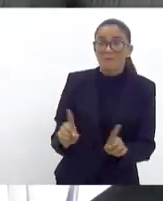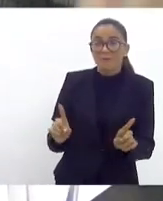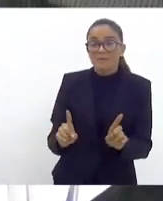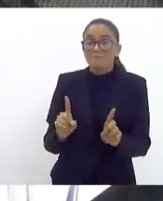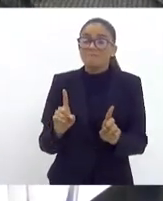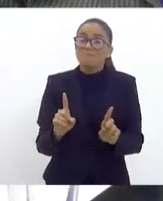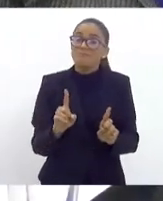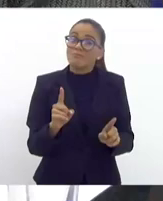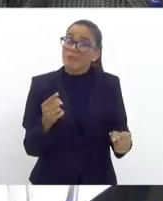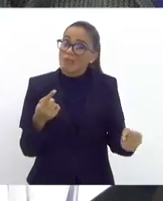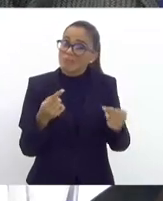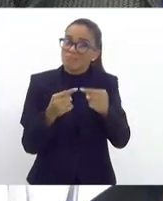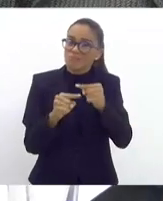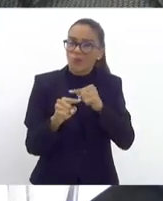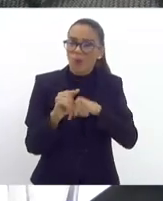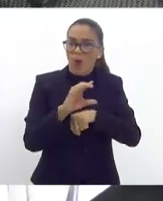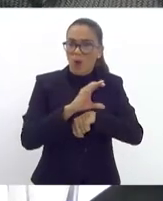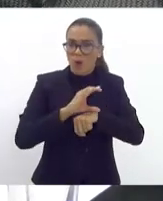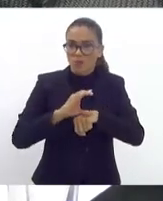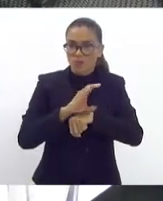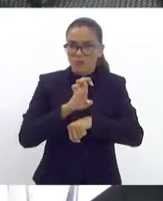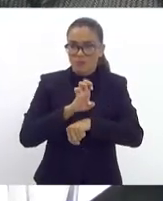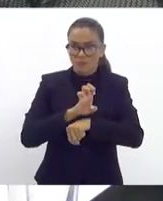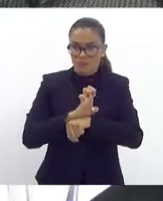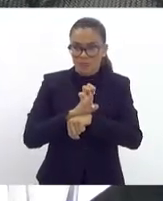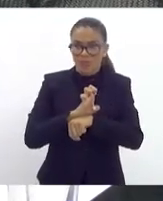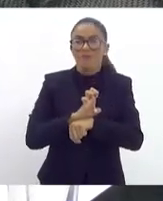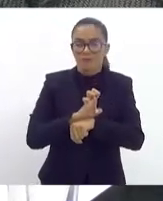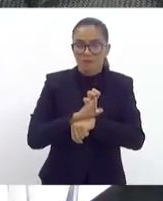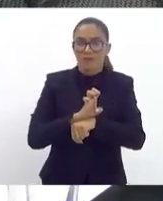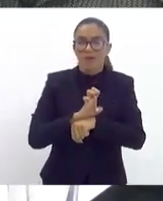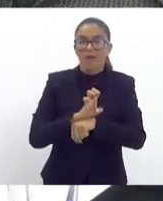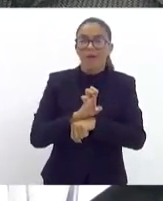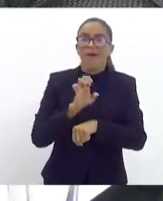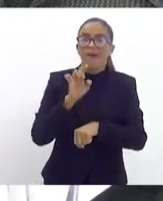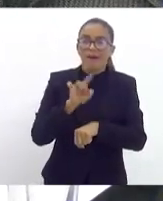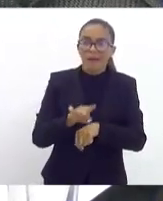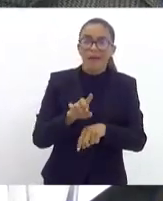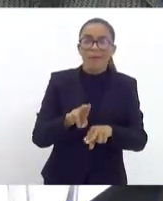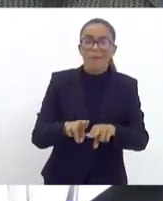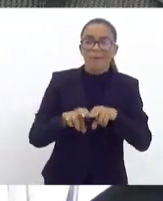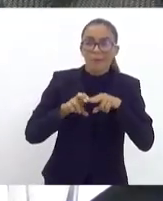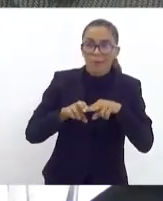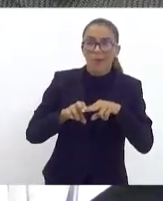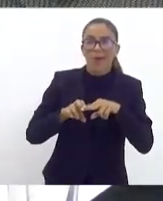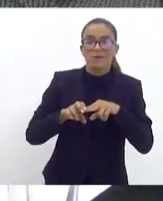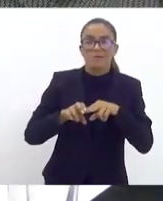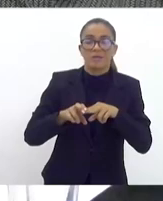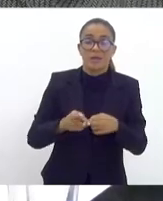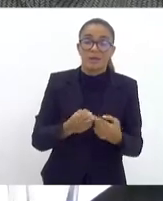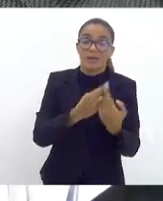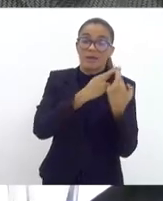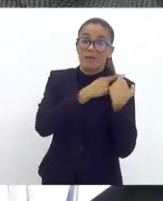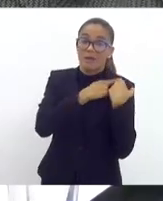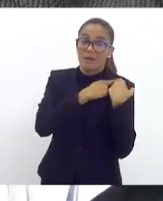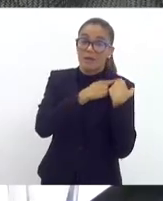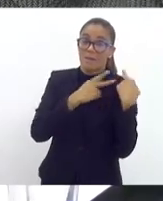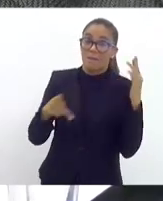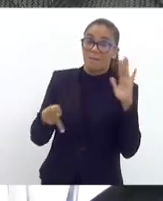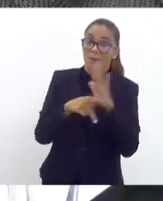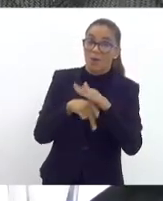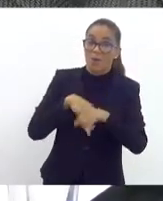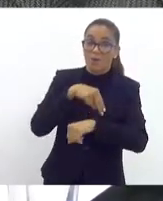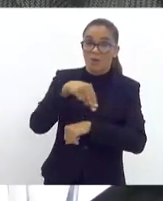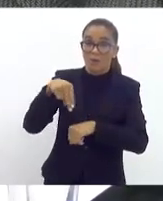a inconstitucionalidade é proveniente de competência privativa da União